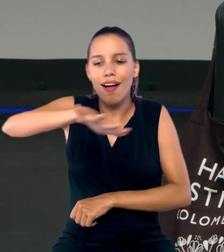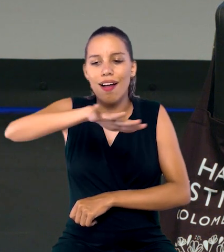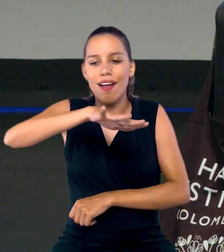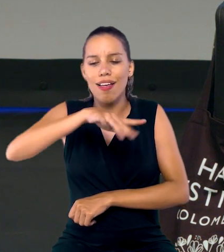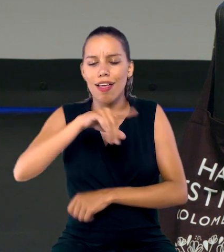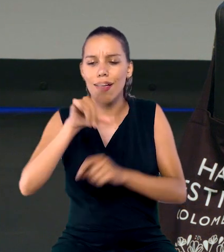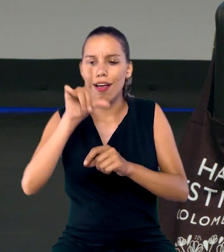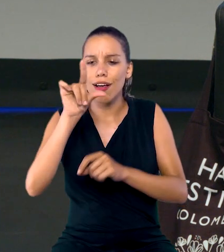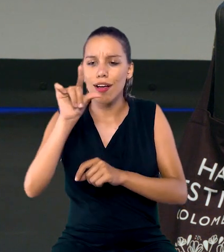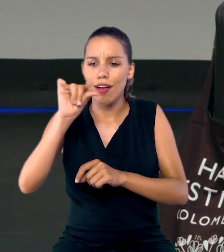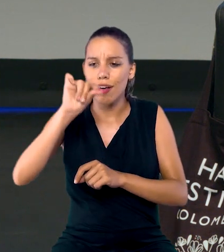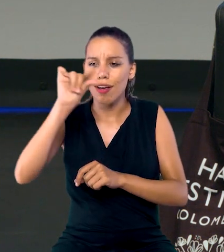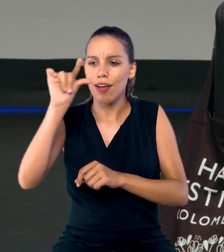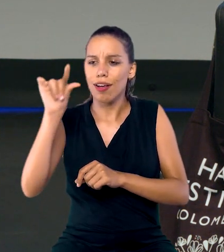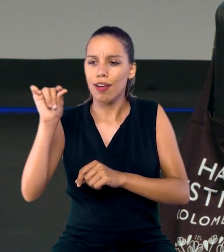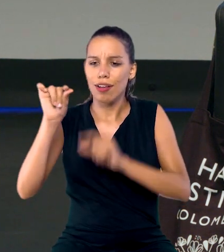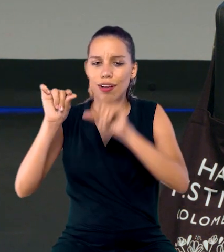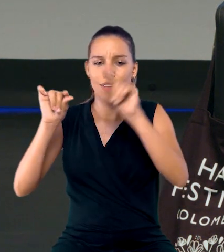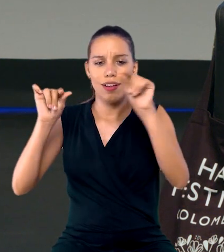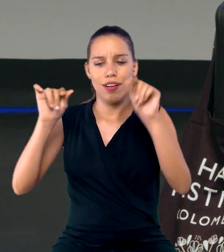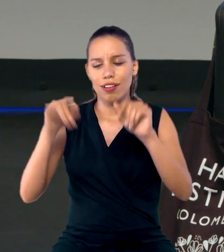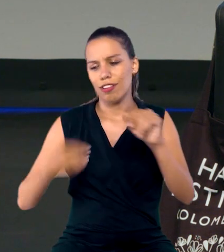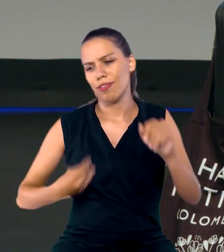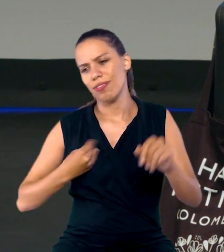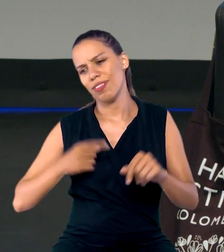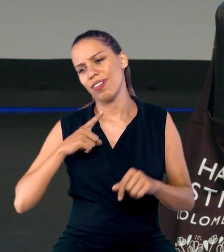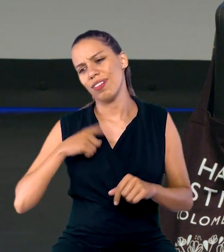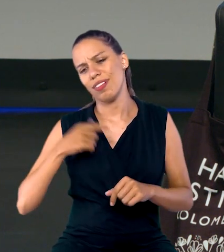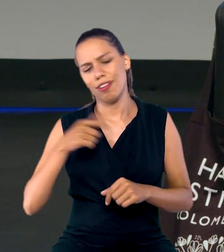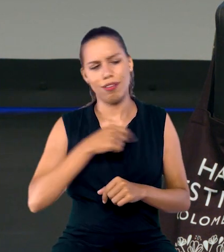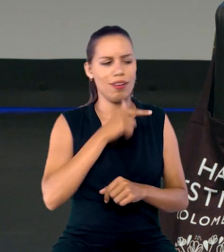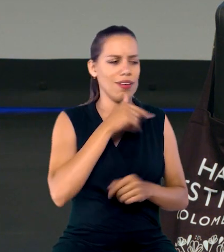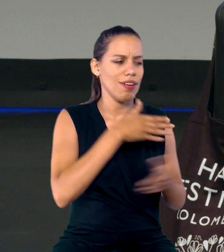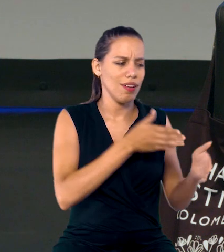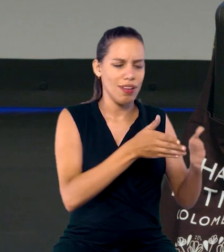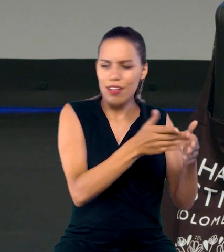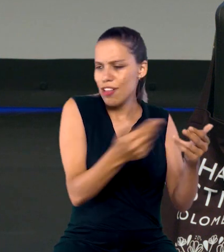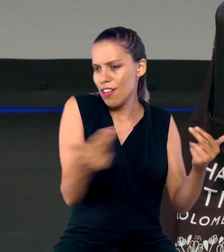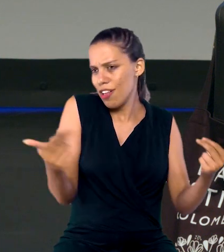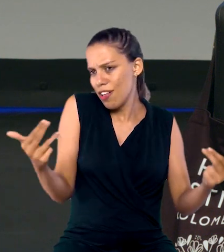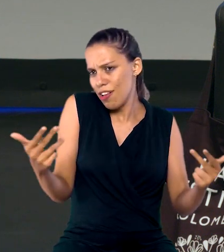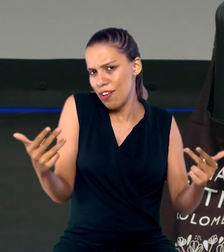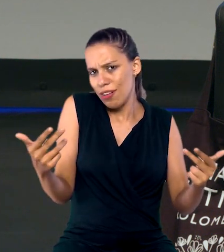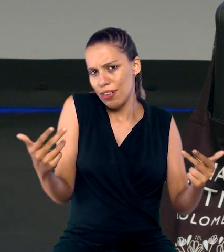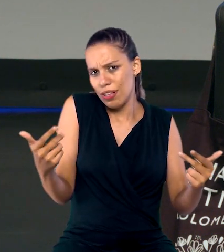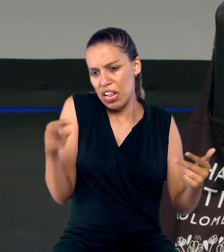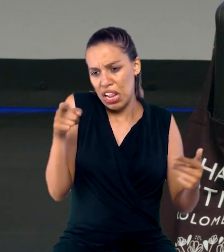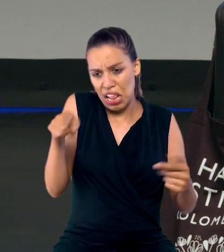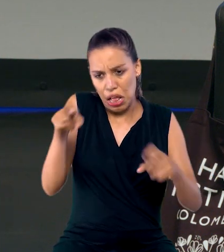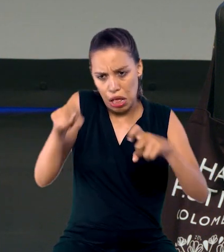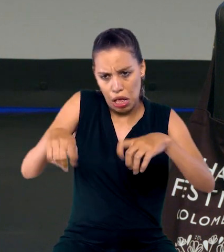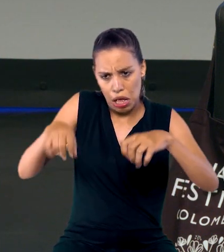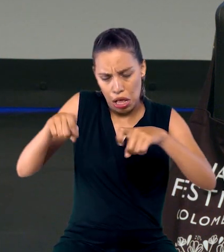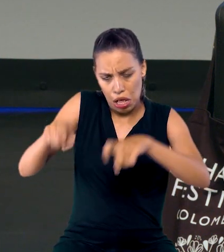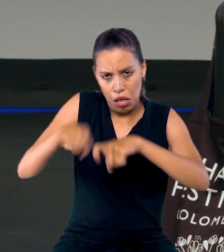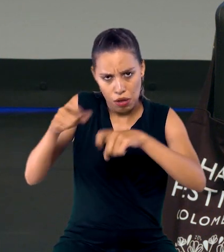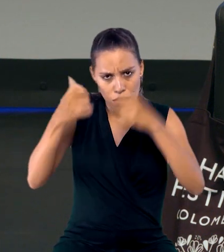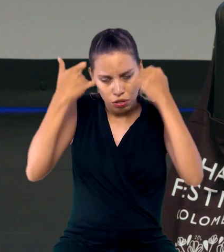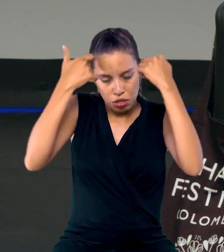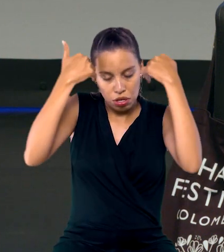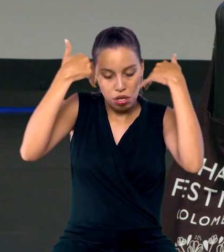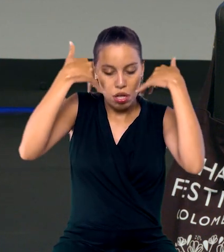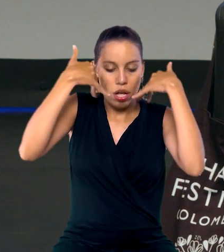mundo, cada folhinha vale tanto quanto um rio inteiro. Nessa roça, o suor que cai também nos